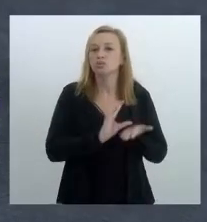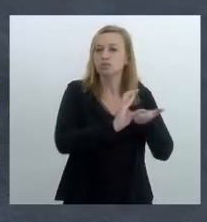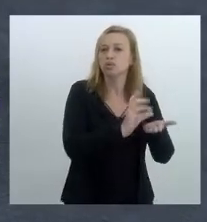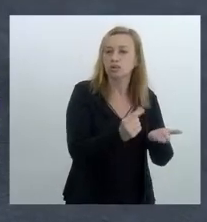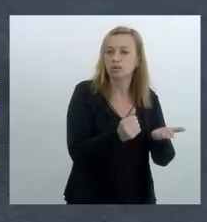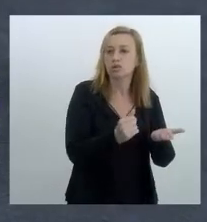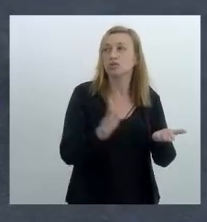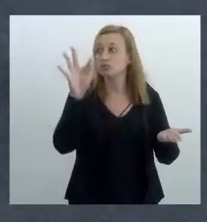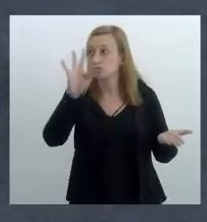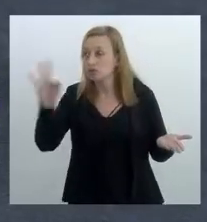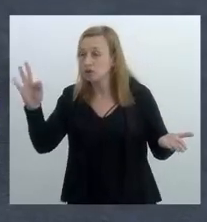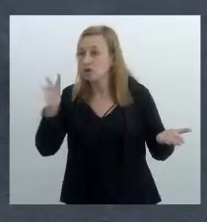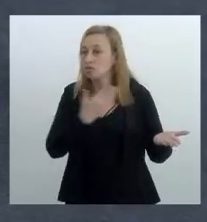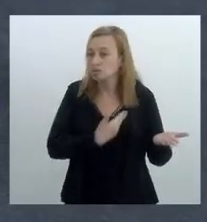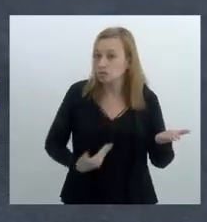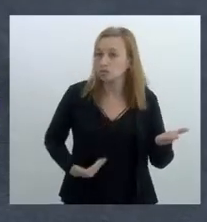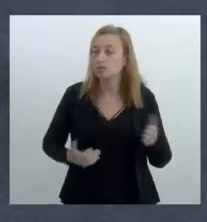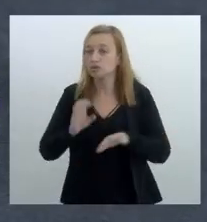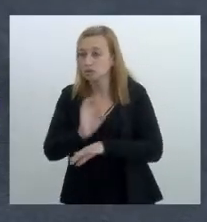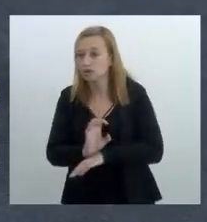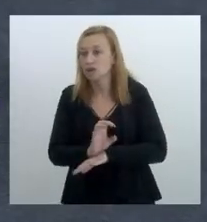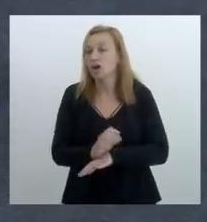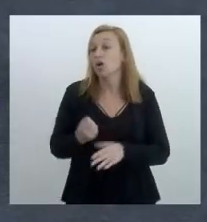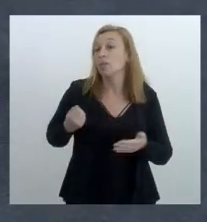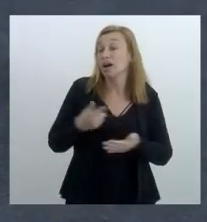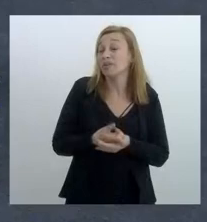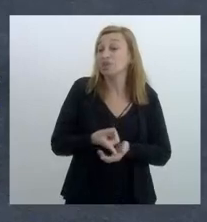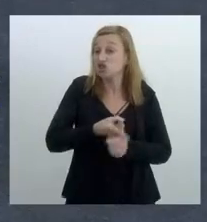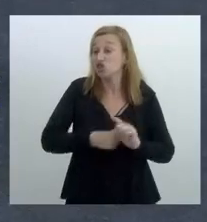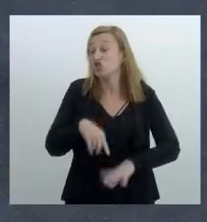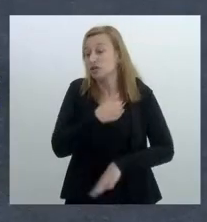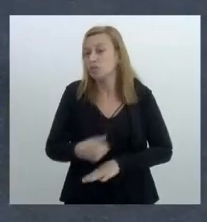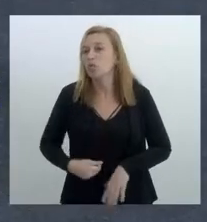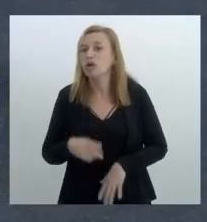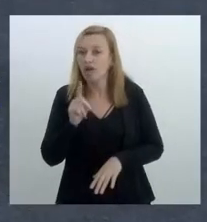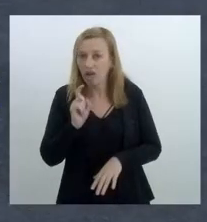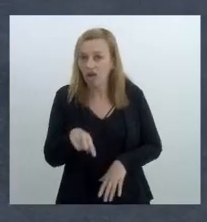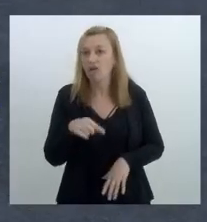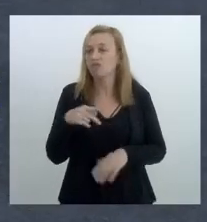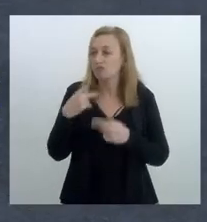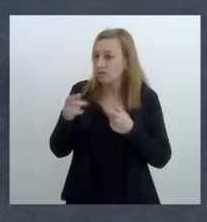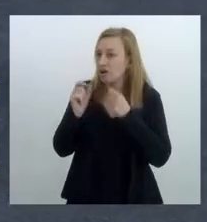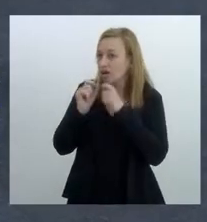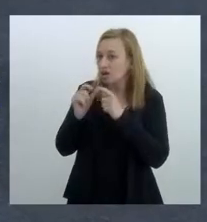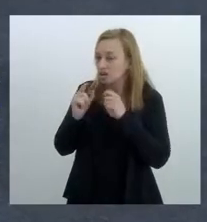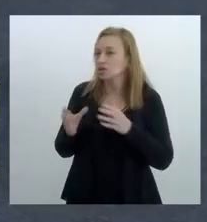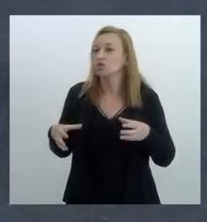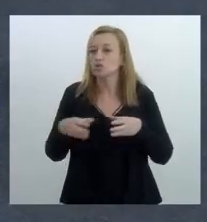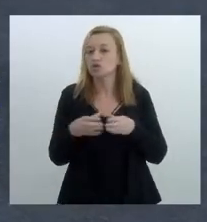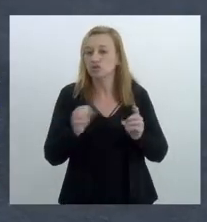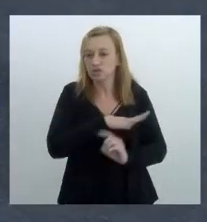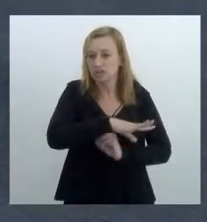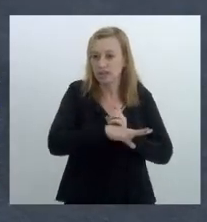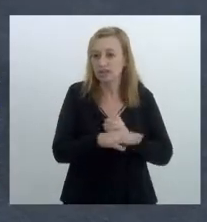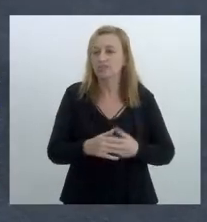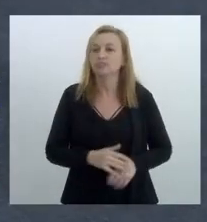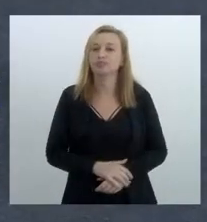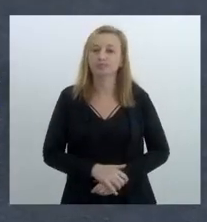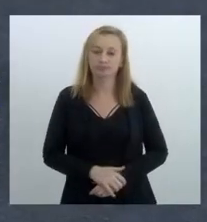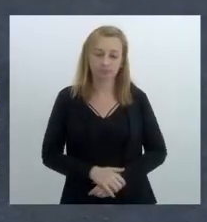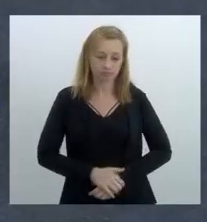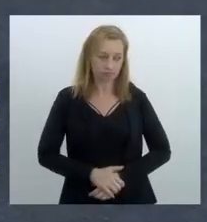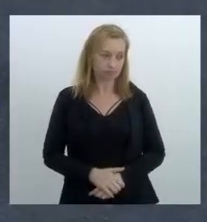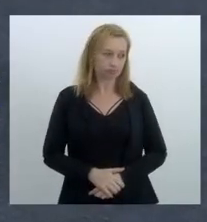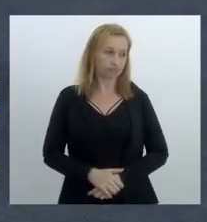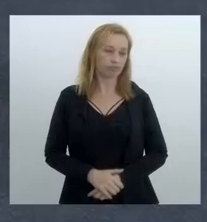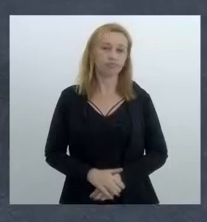municipal quanto federal, ao pagamento de uma dívida pública que é questionada e deve ser questionada pelo conjunto da sociedade.